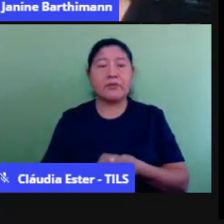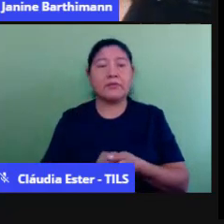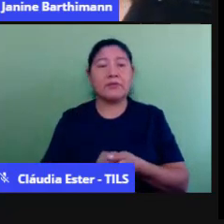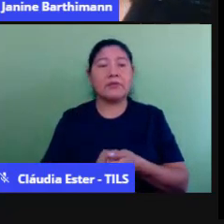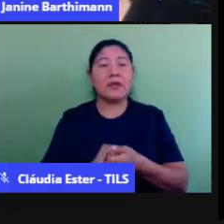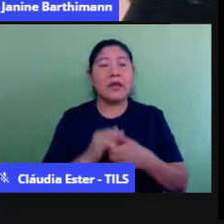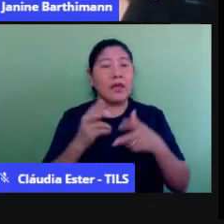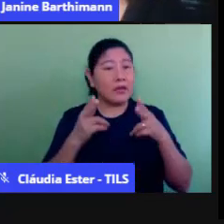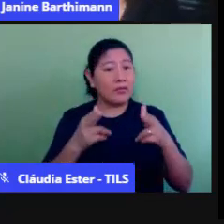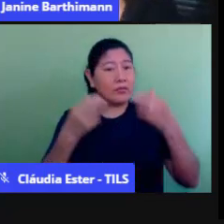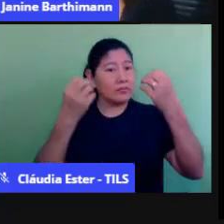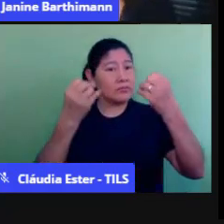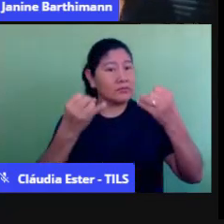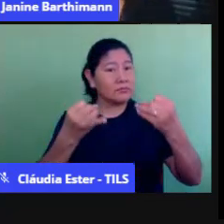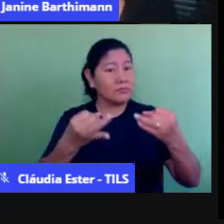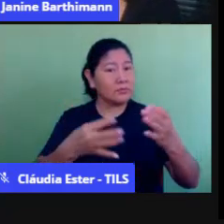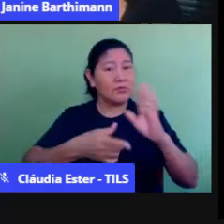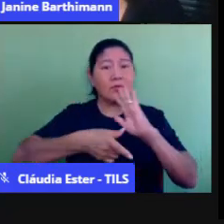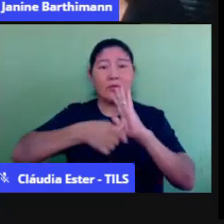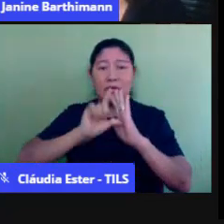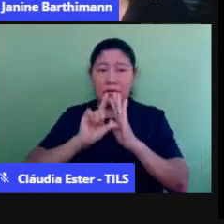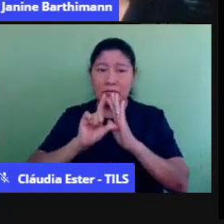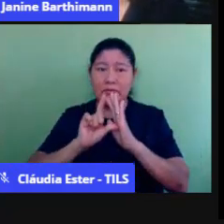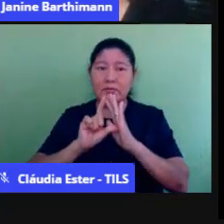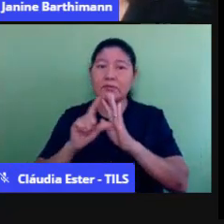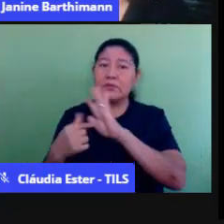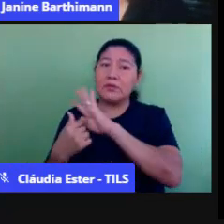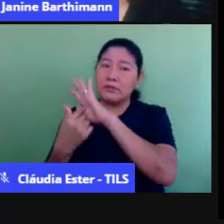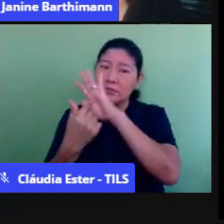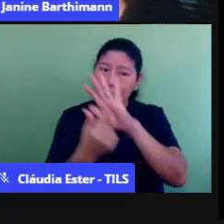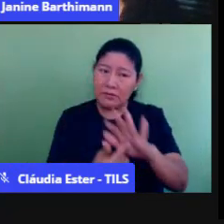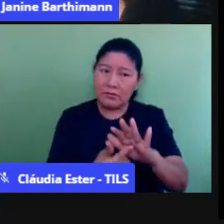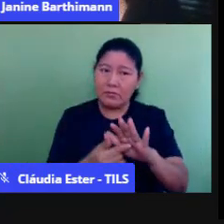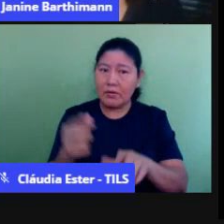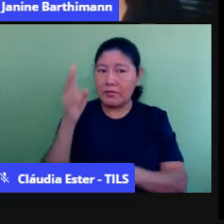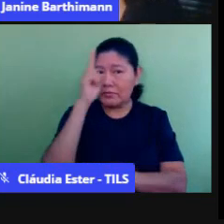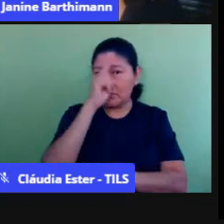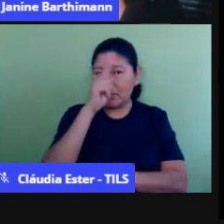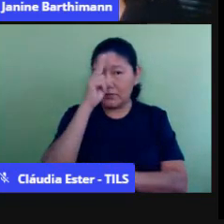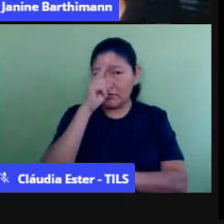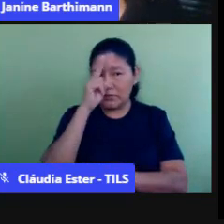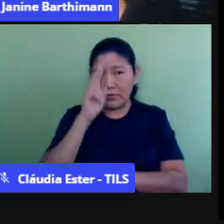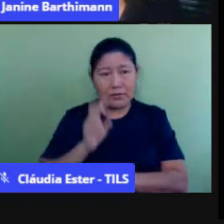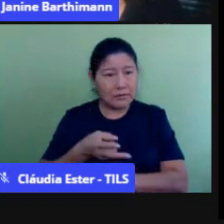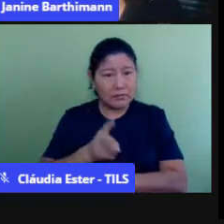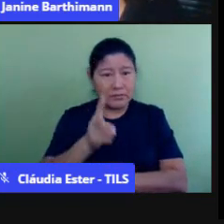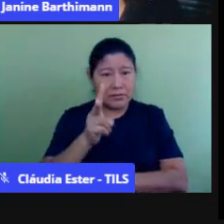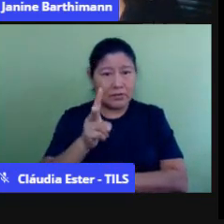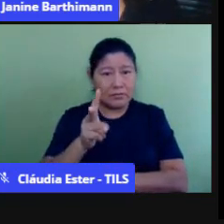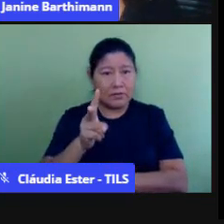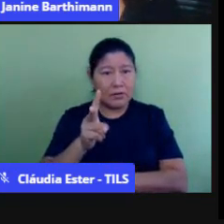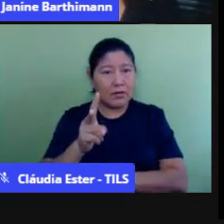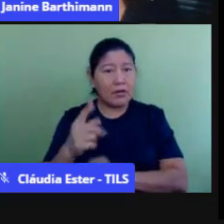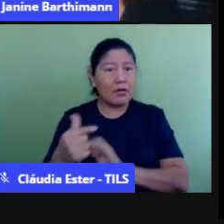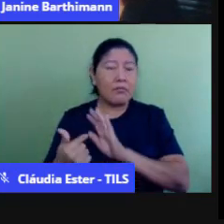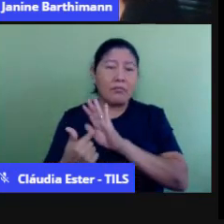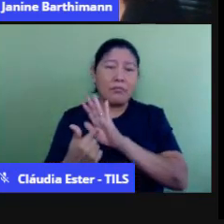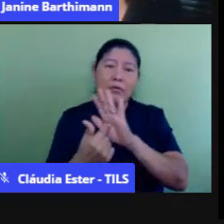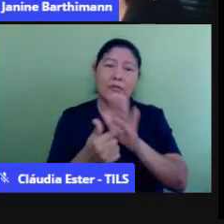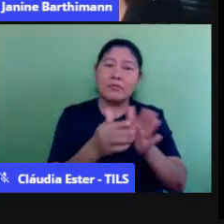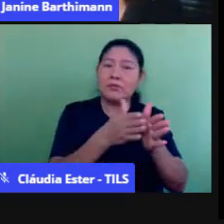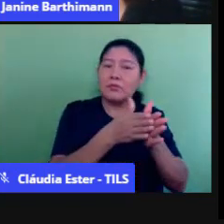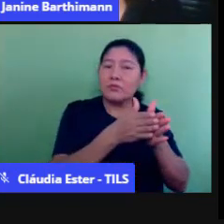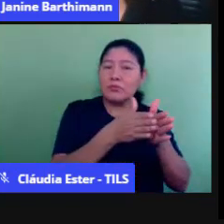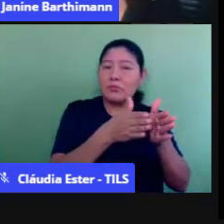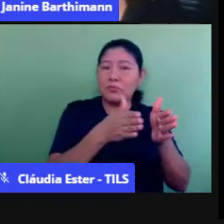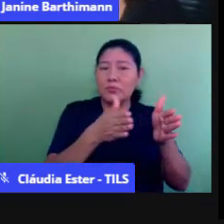foi dito, essa visão de história acaba sendo um divisor de águas para que